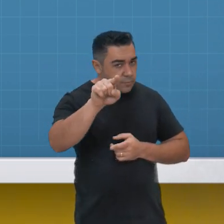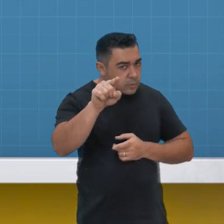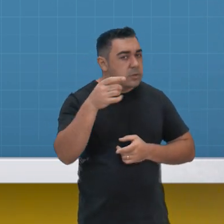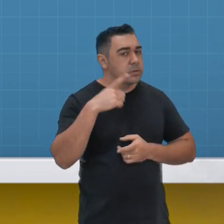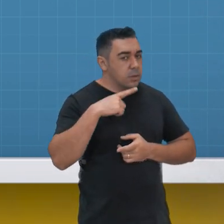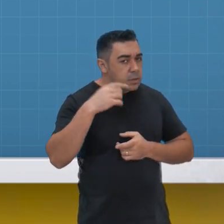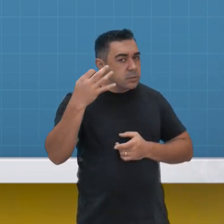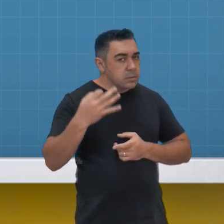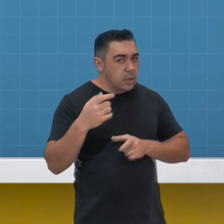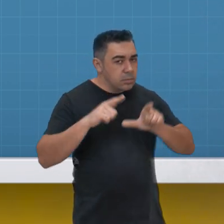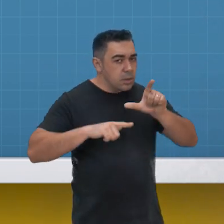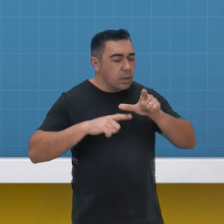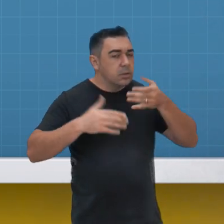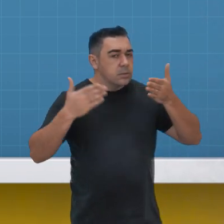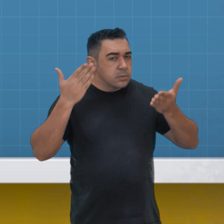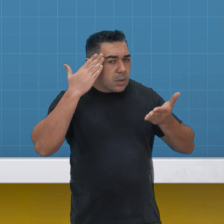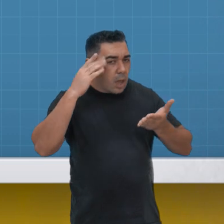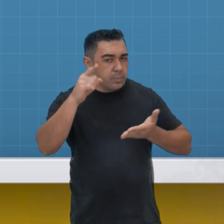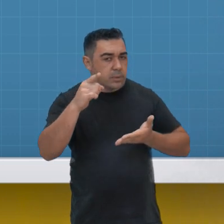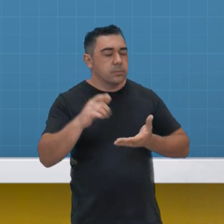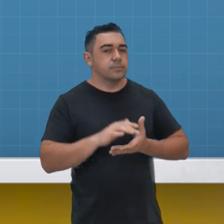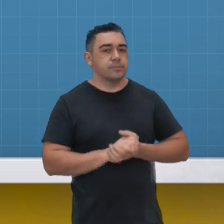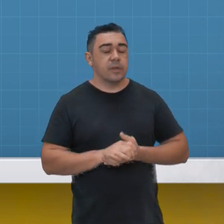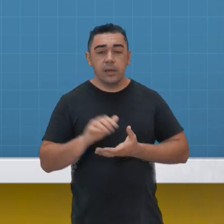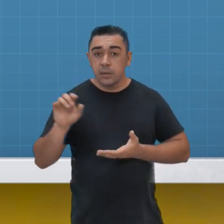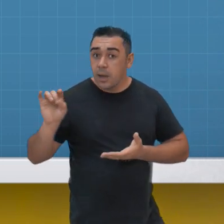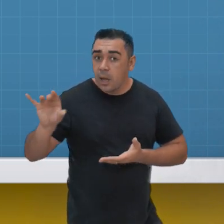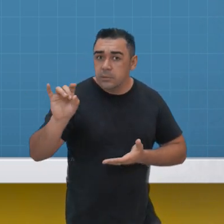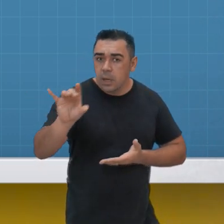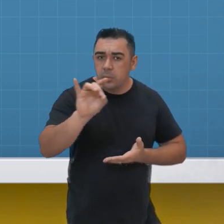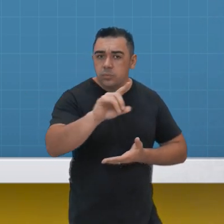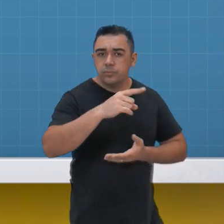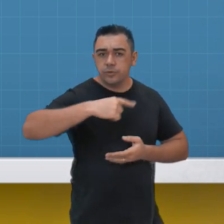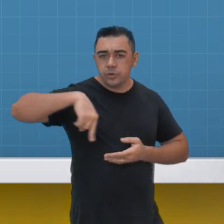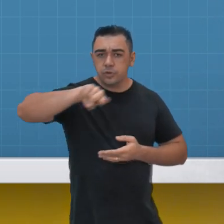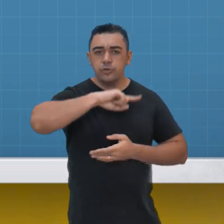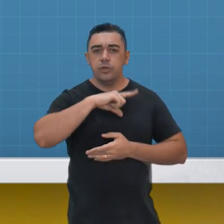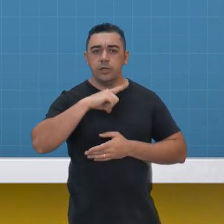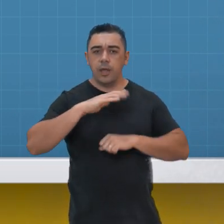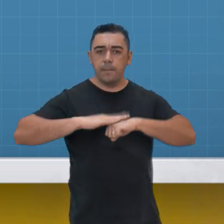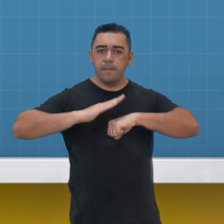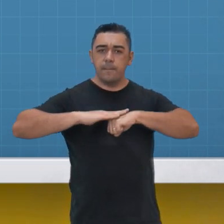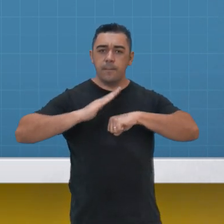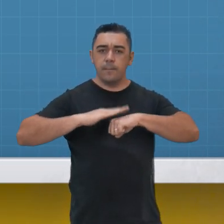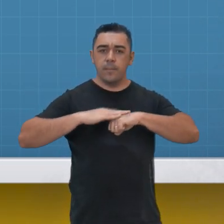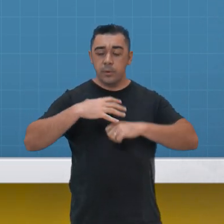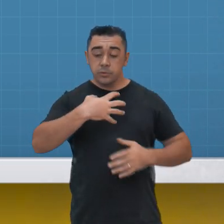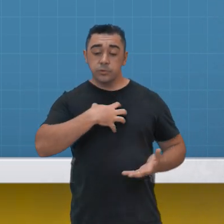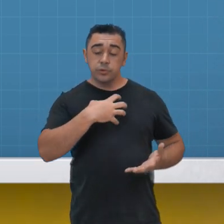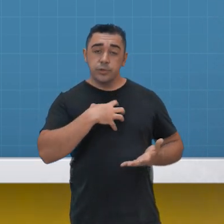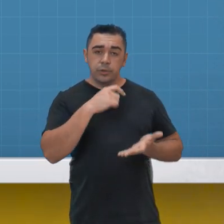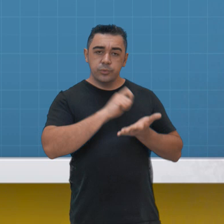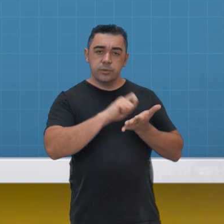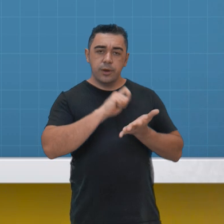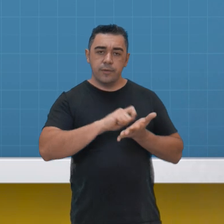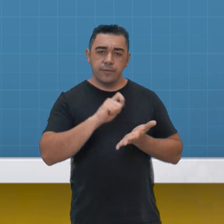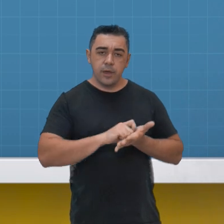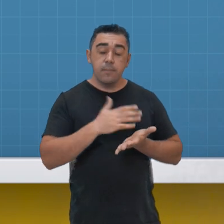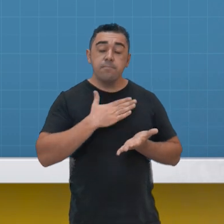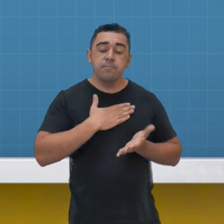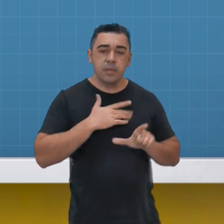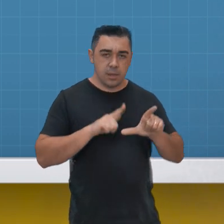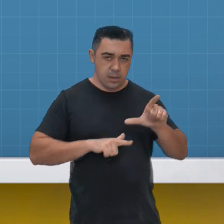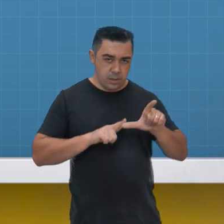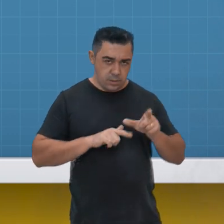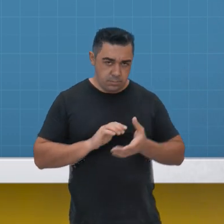não. Te garanto que não. Cada um de nós tem o seu próprio jeito de